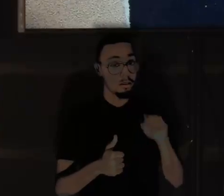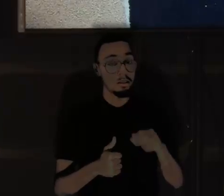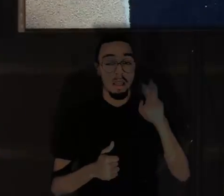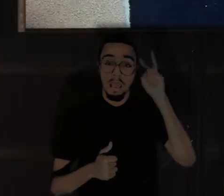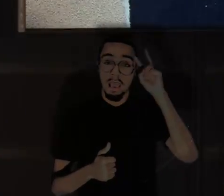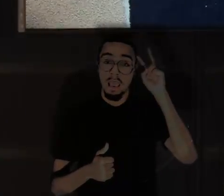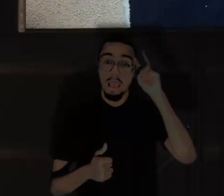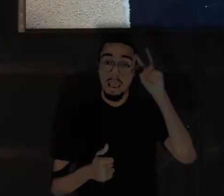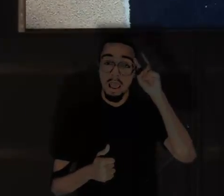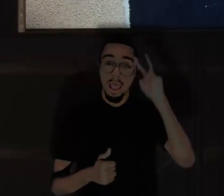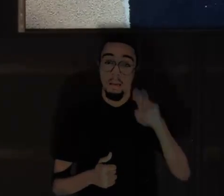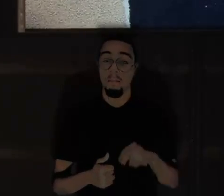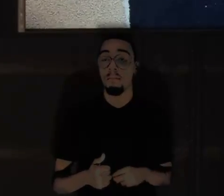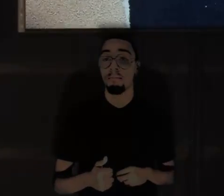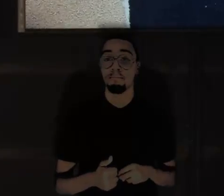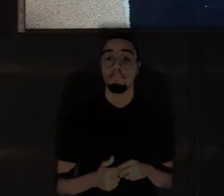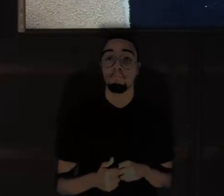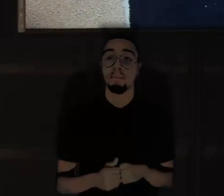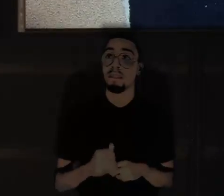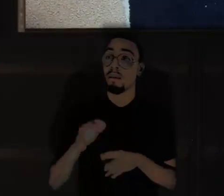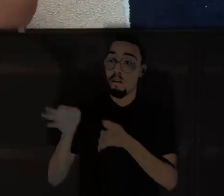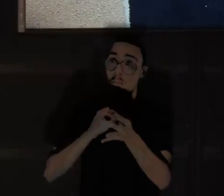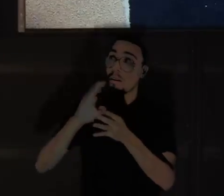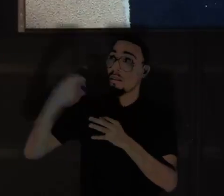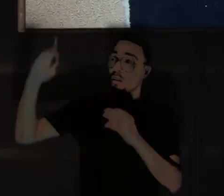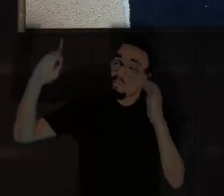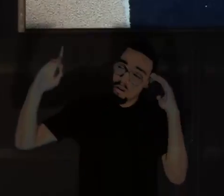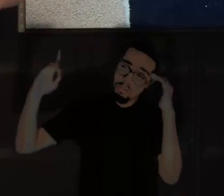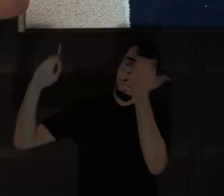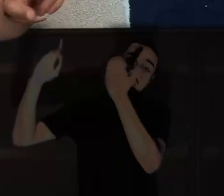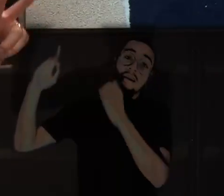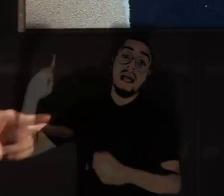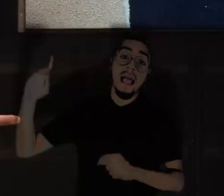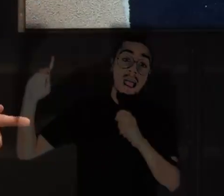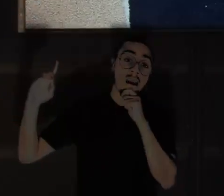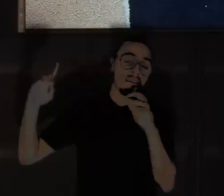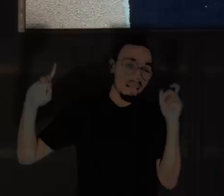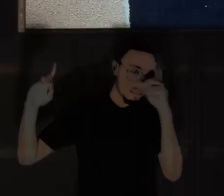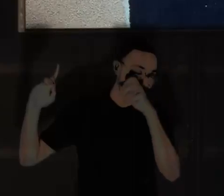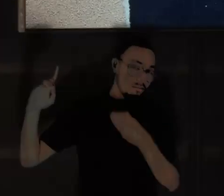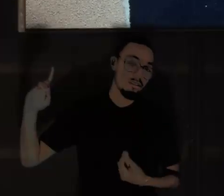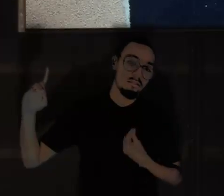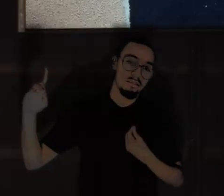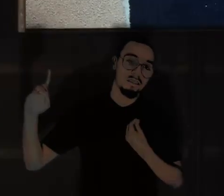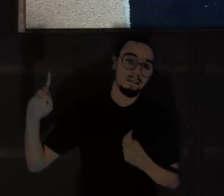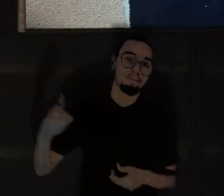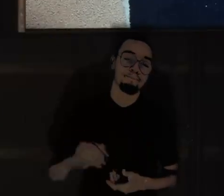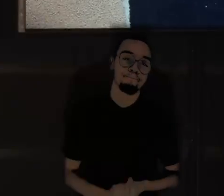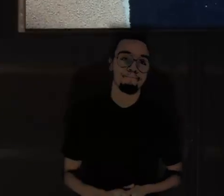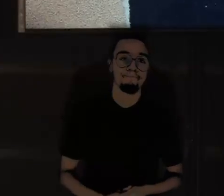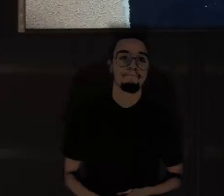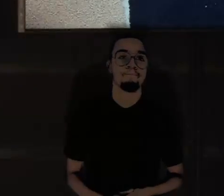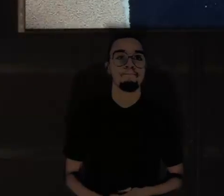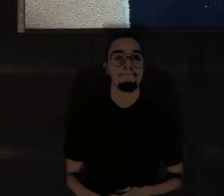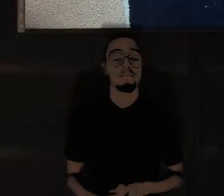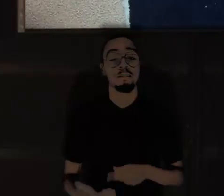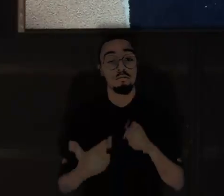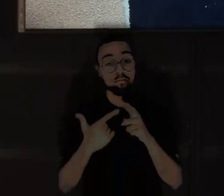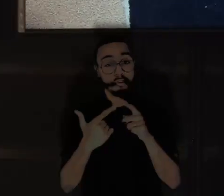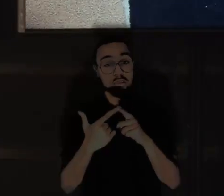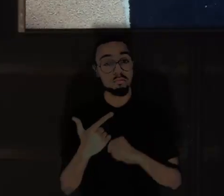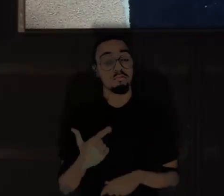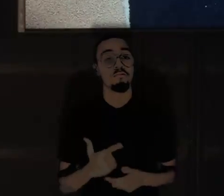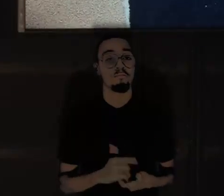que ser maior que as evidências da sua vida. Eu aprendo com Gideão a segunda coisa aqui: quando você vive